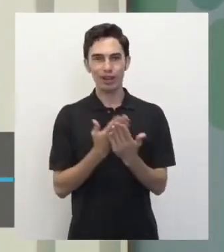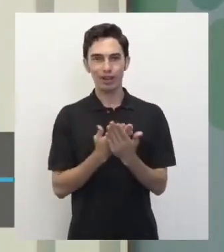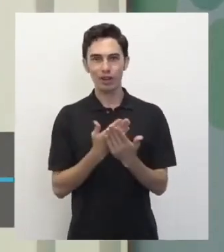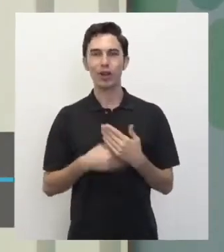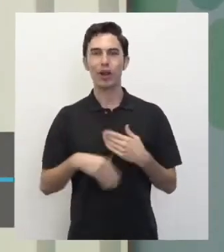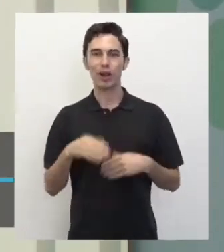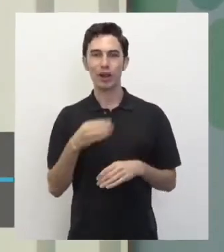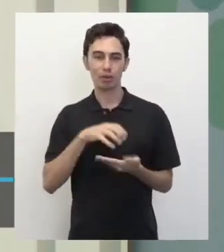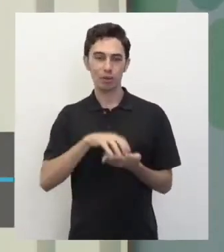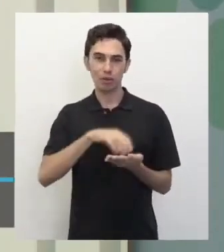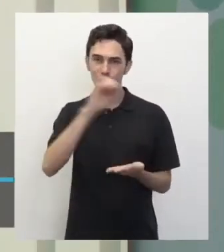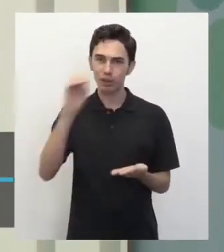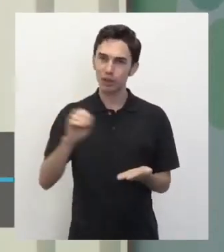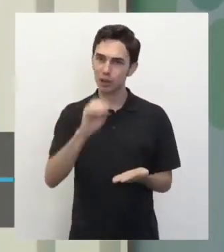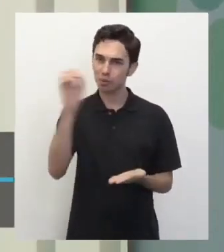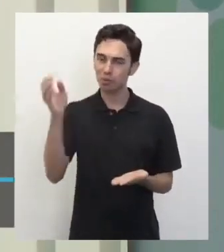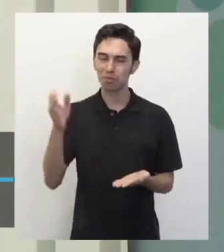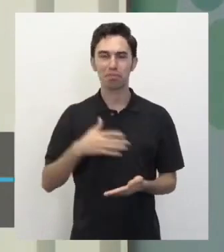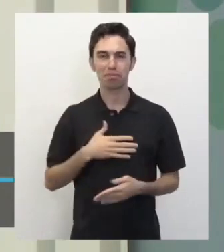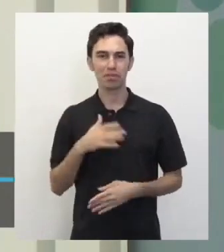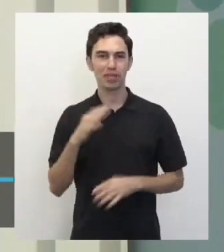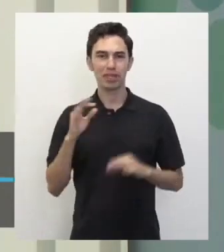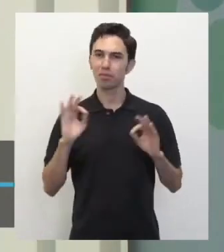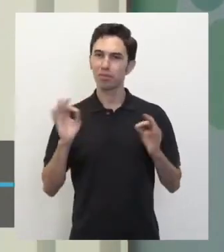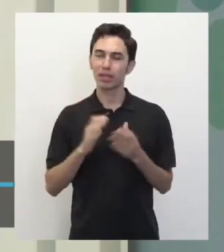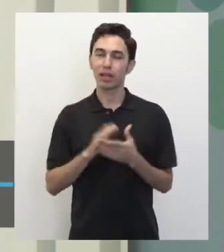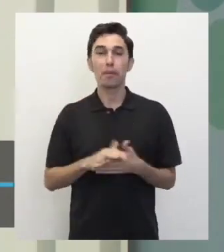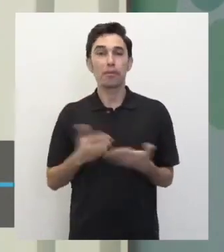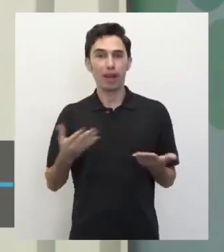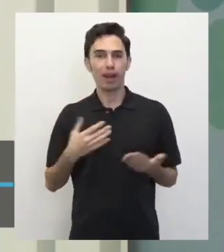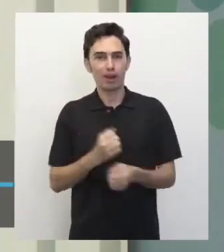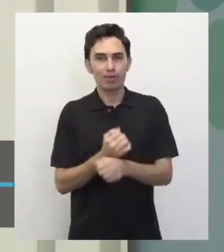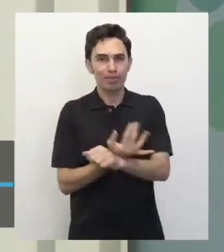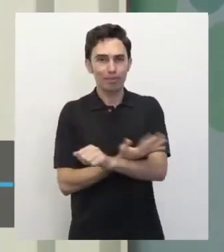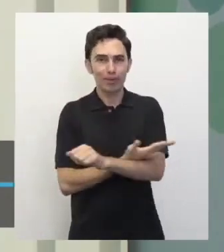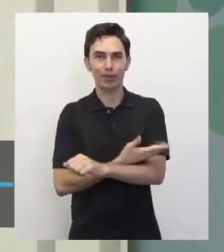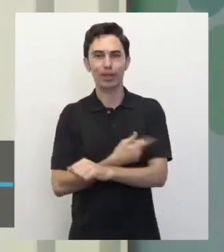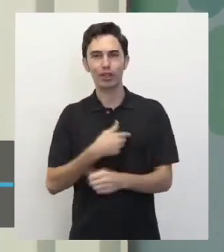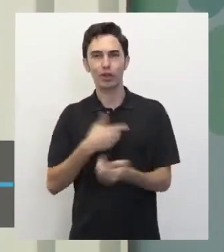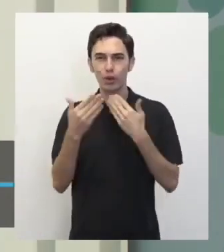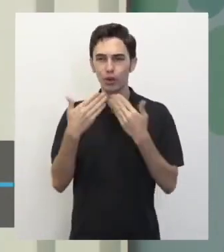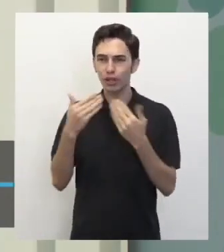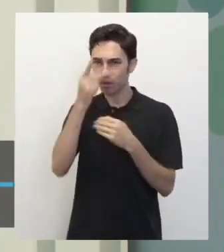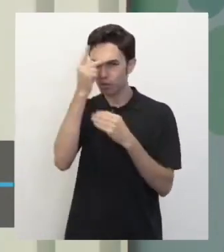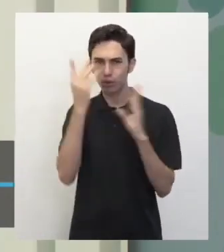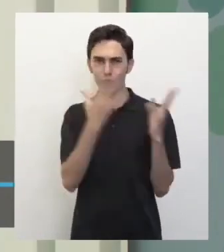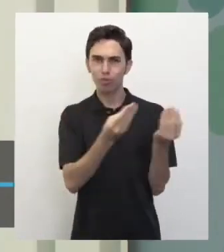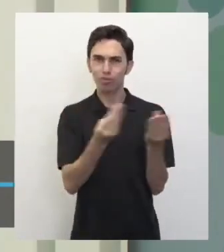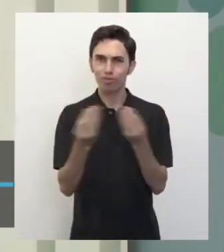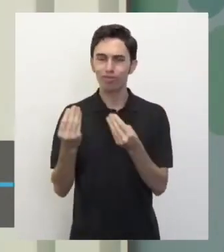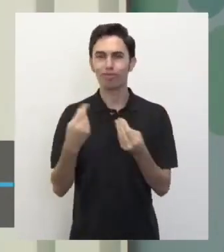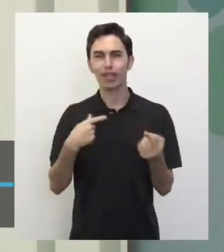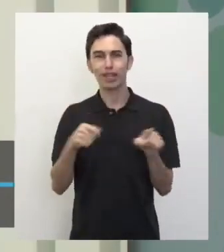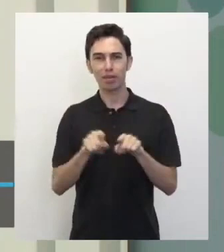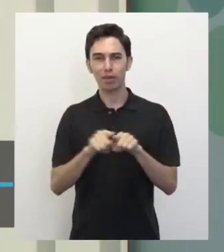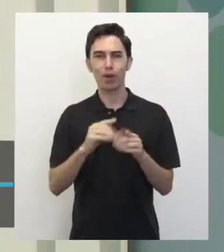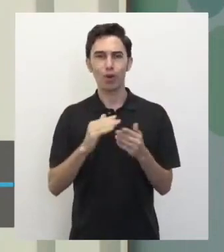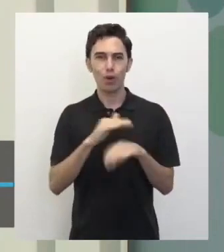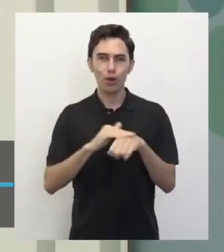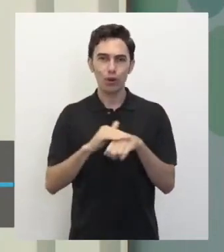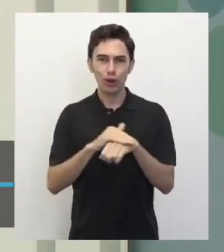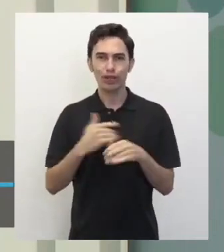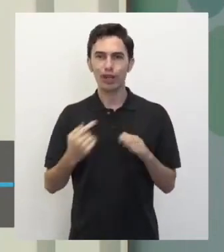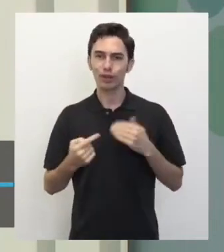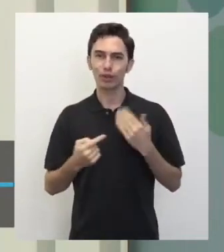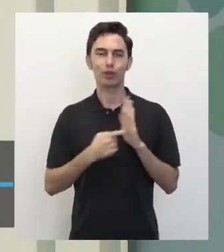pelo Centro de Mídias. É emocionante poder falar com tanta gente e poder tocar o coração de tanta gente num dia como hoje. Feliz